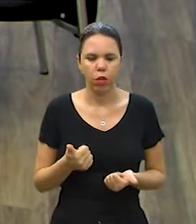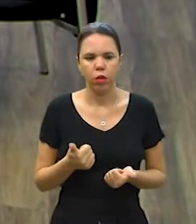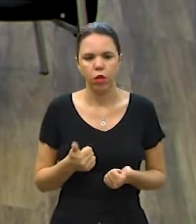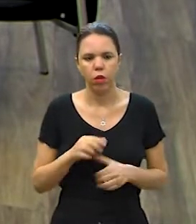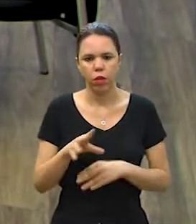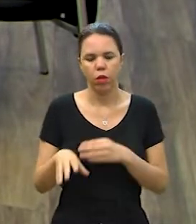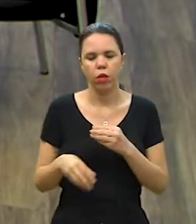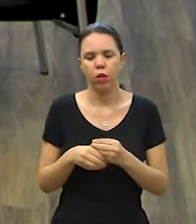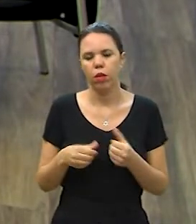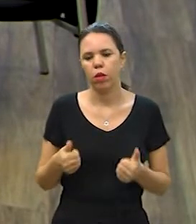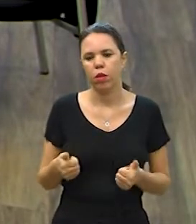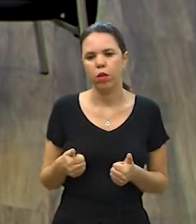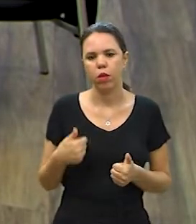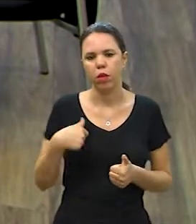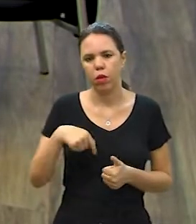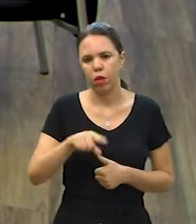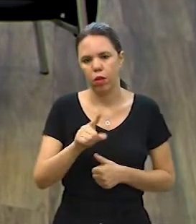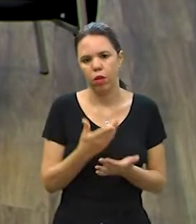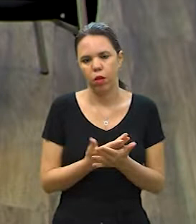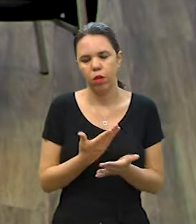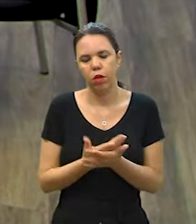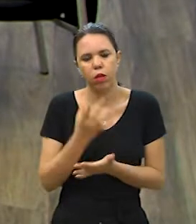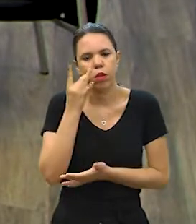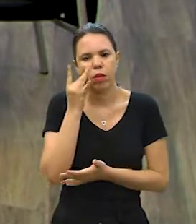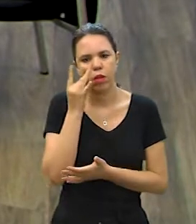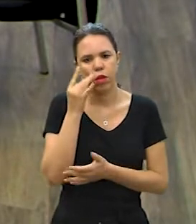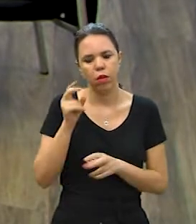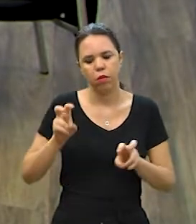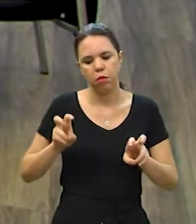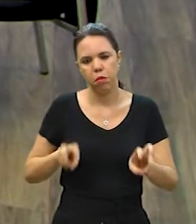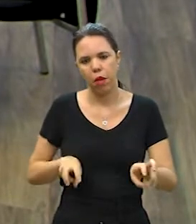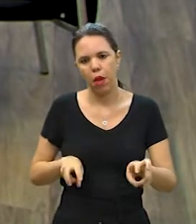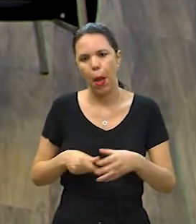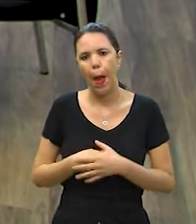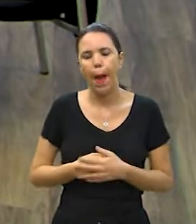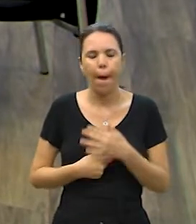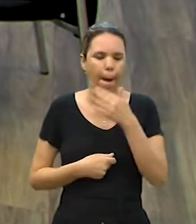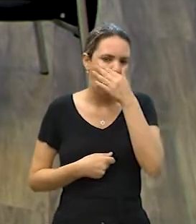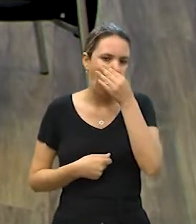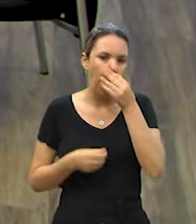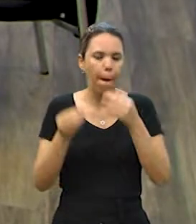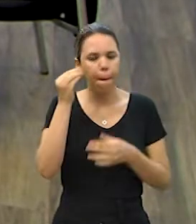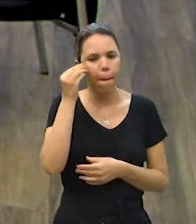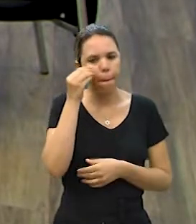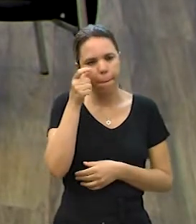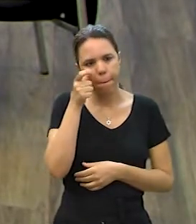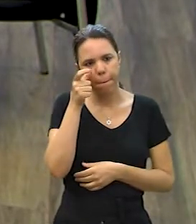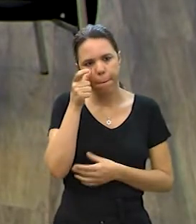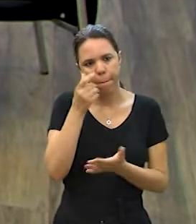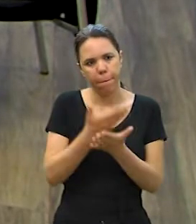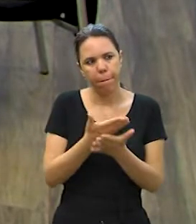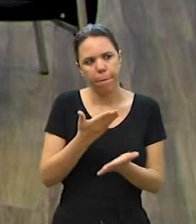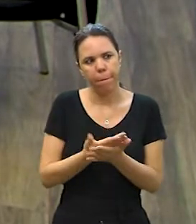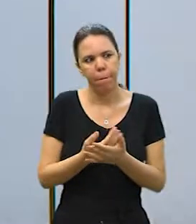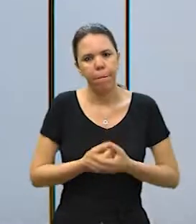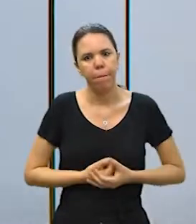para complementação e tal. Mas eu ia nas aulas. E eu sentava ali e tentava assistir às aulas. Gabriel, a